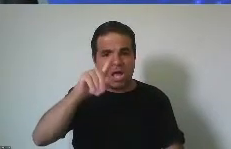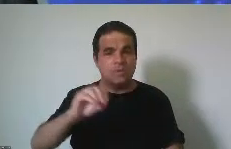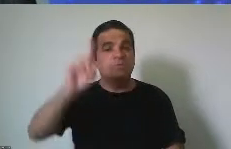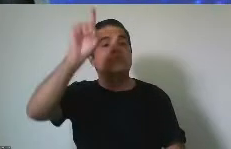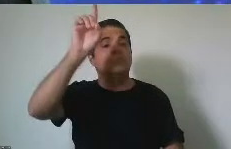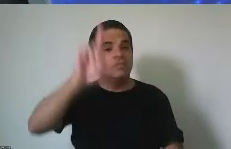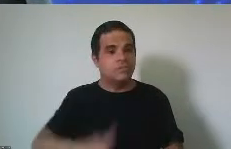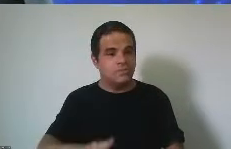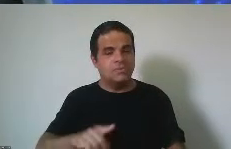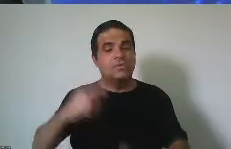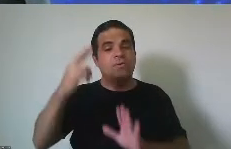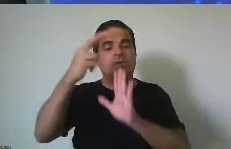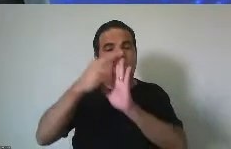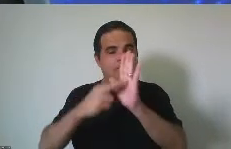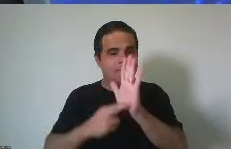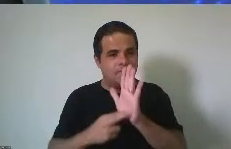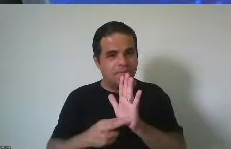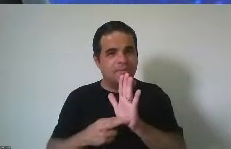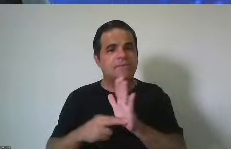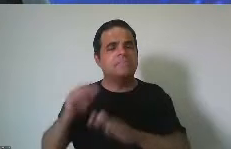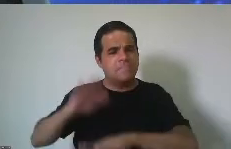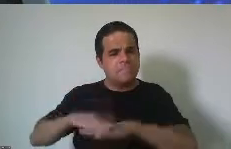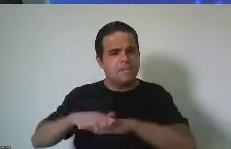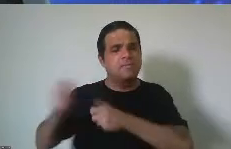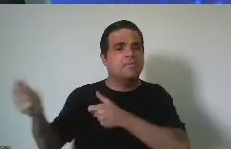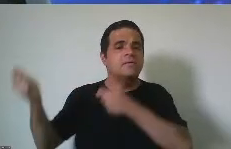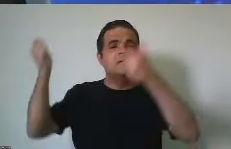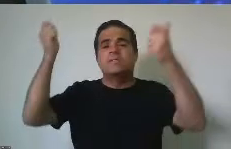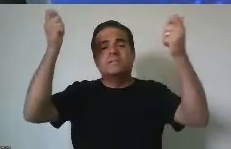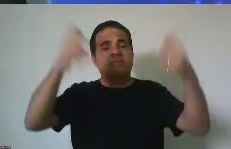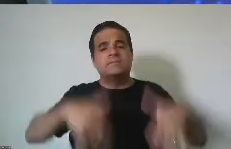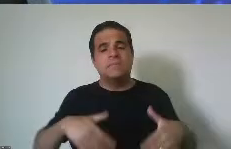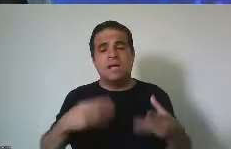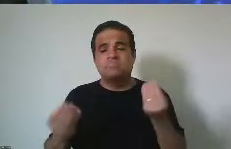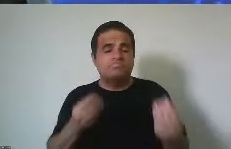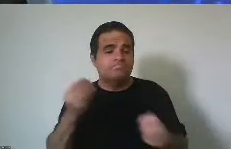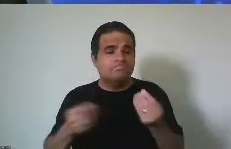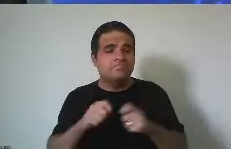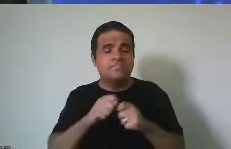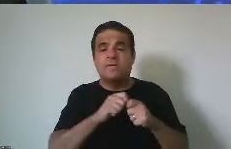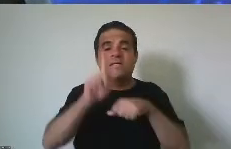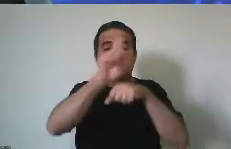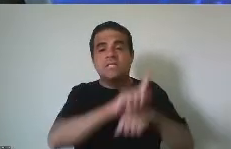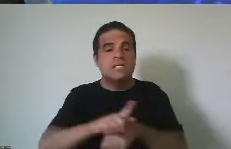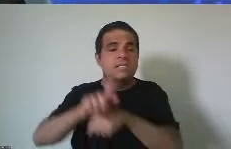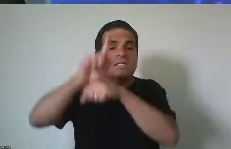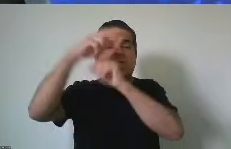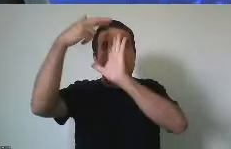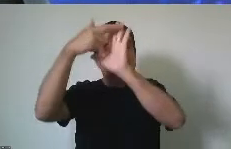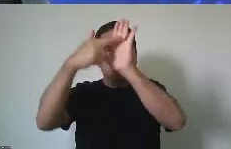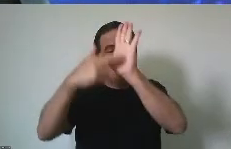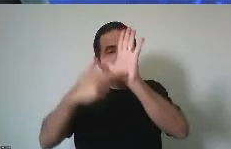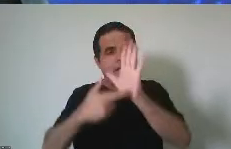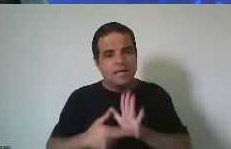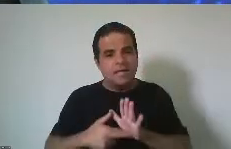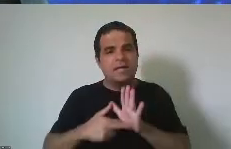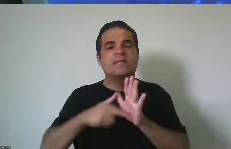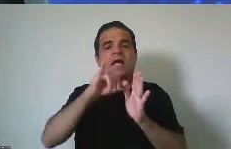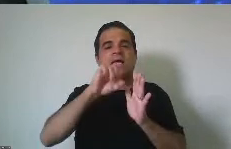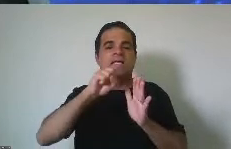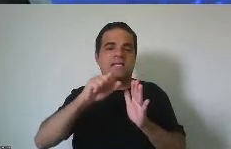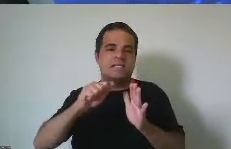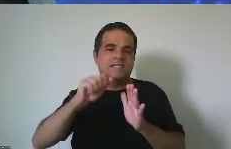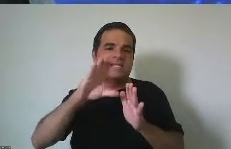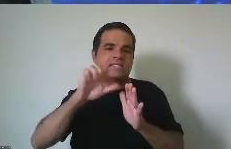regulatório ele vai nos contar como ele faz a digestão regulatória na isatep para